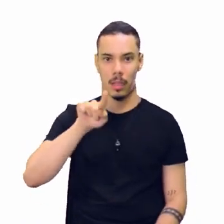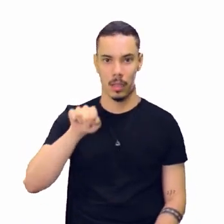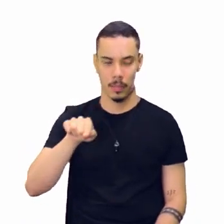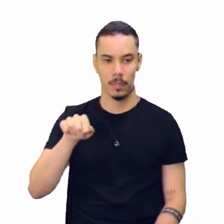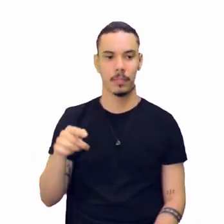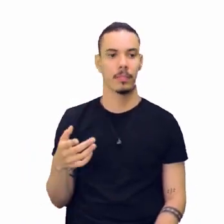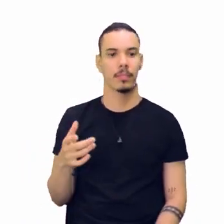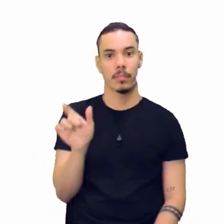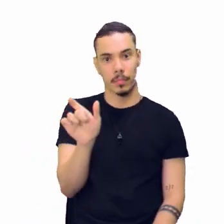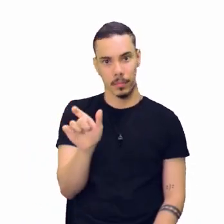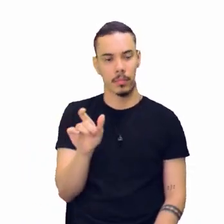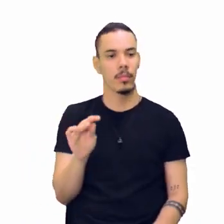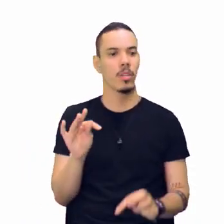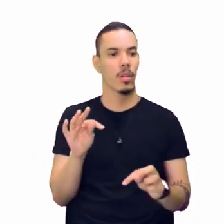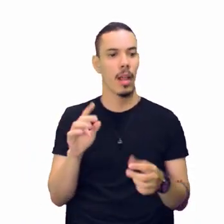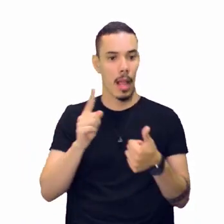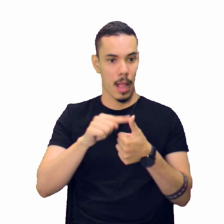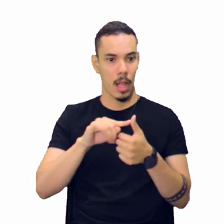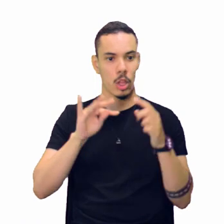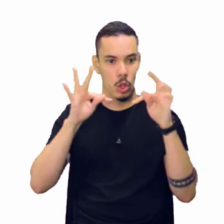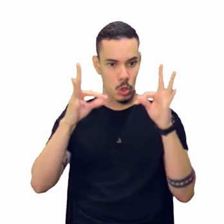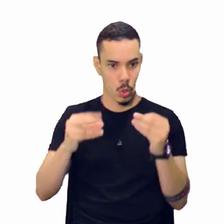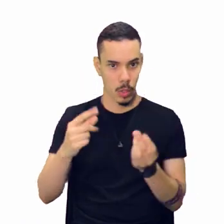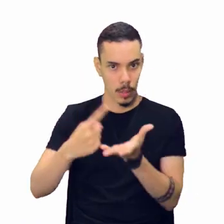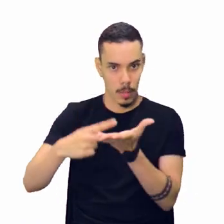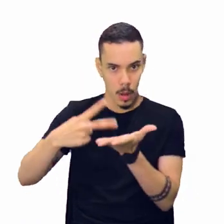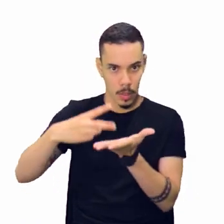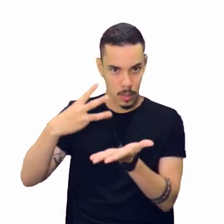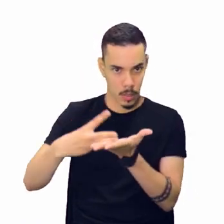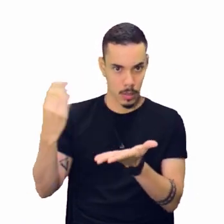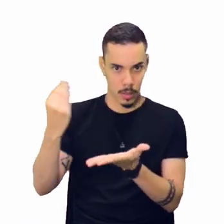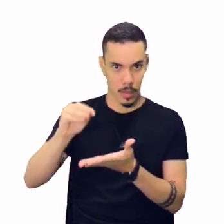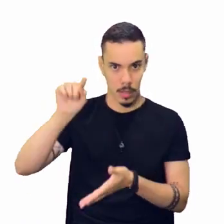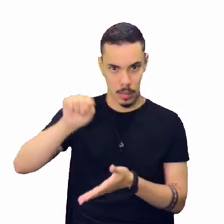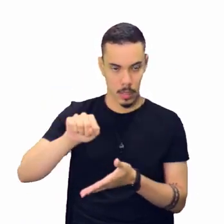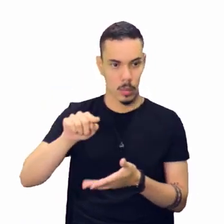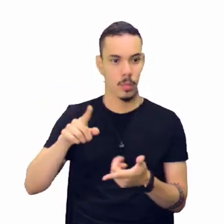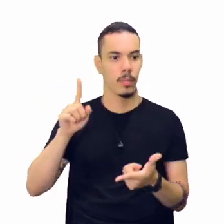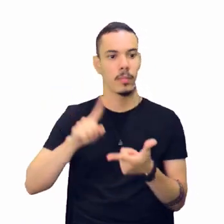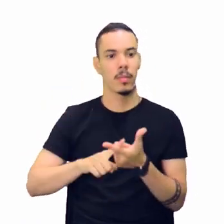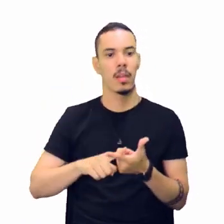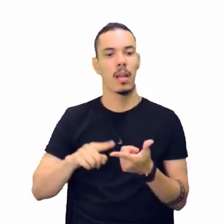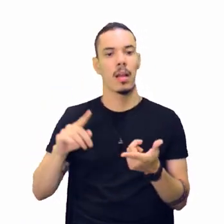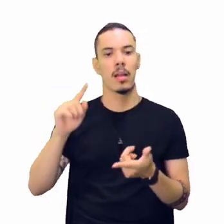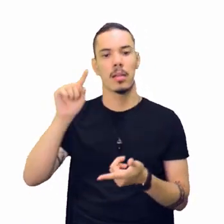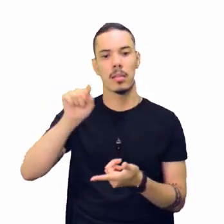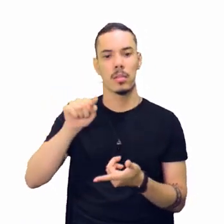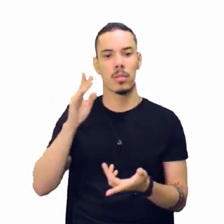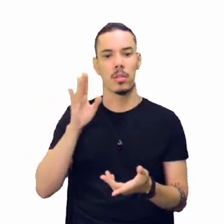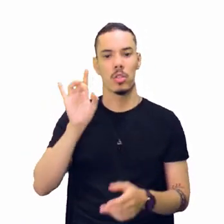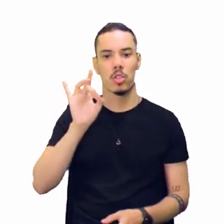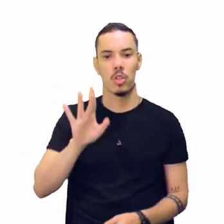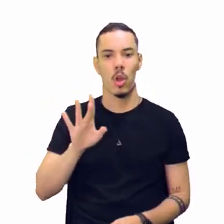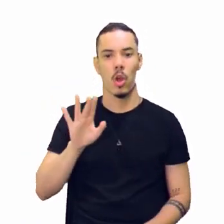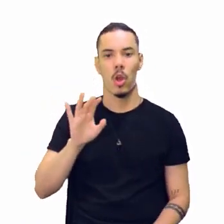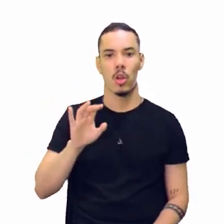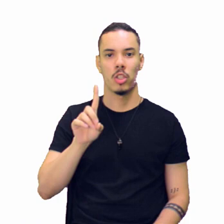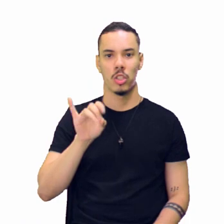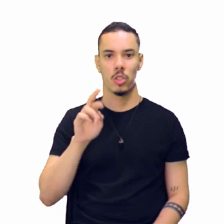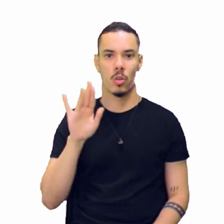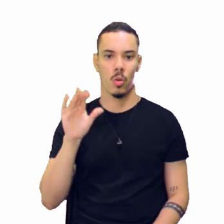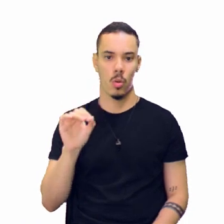Letra A. Todas as palavras proparoxítonas são acentuadas. B. Acentua-se as paroxítonas terminadas em ditongo